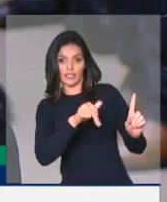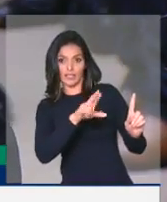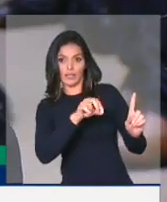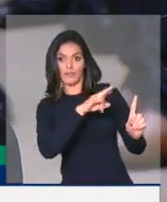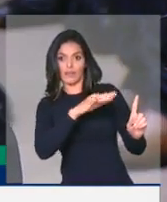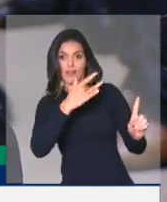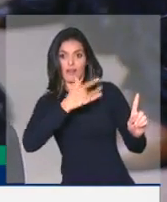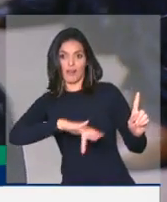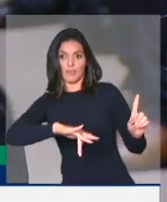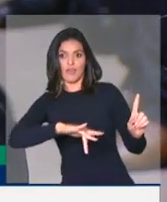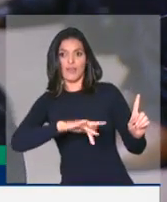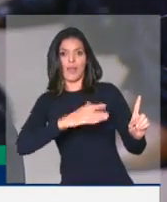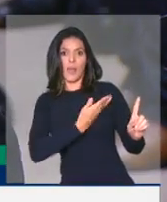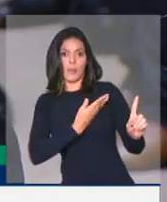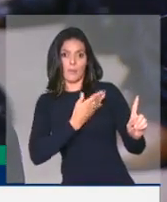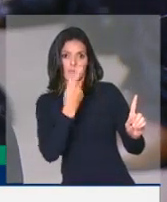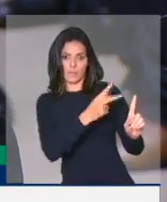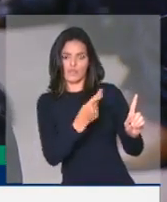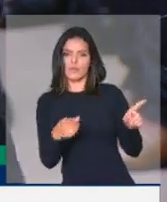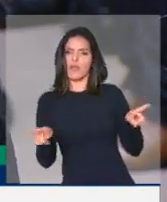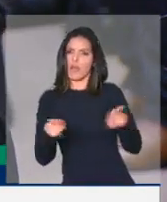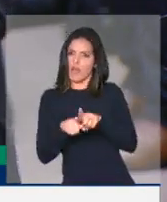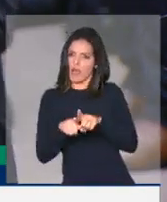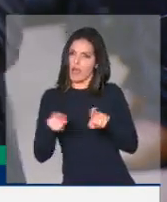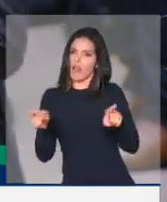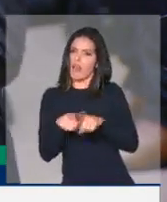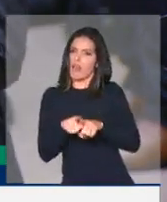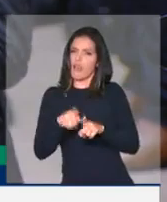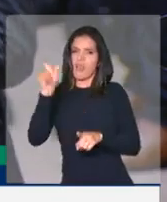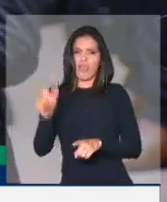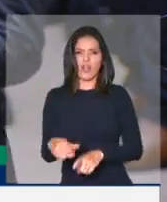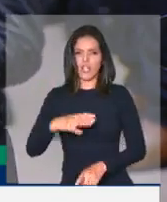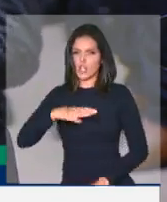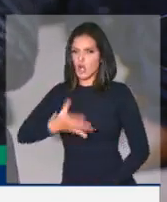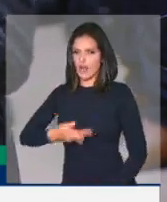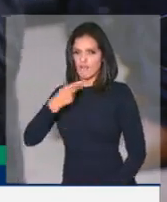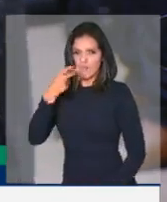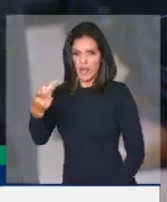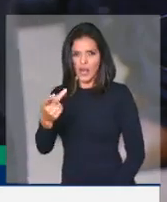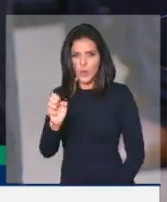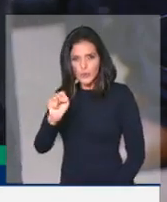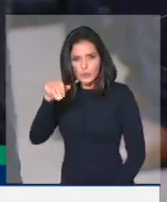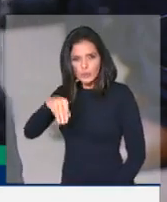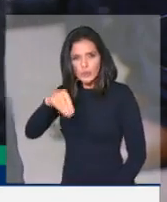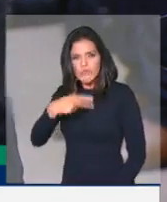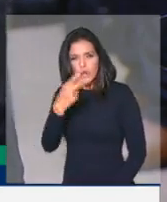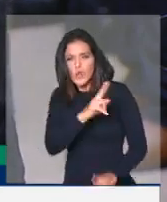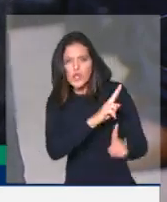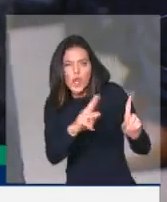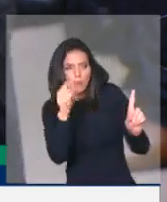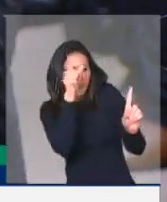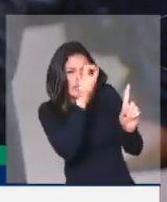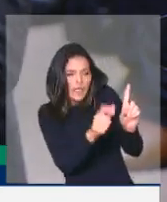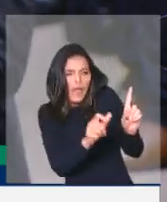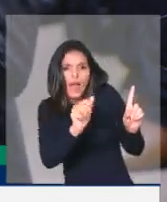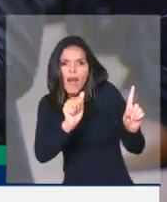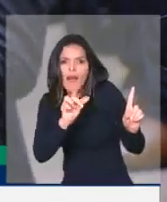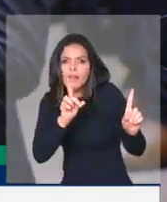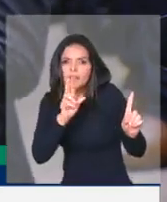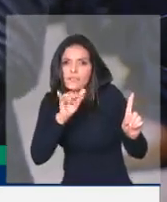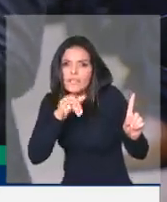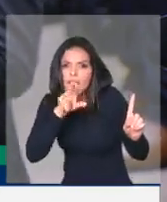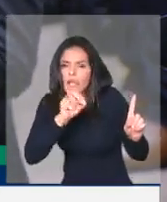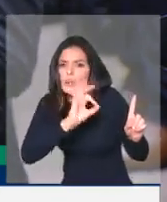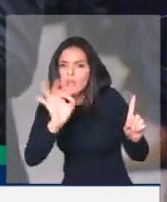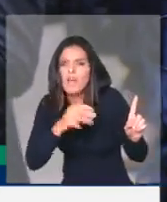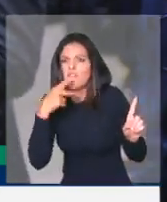amigo e de um aliado. Por isso ele não cita. Por isso ele não tem a coragem de falar durante 8 minutos e citar uma vez. Sai